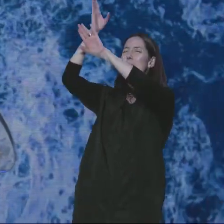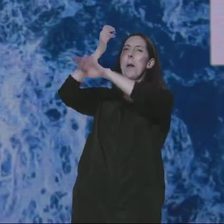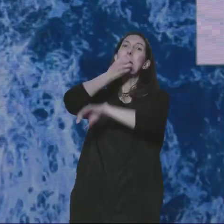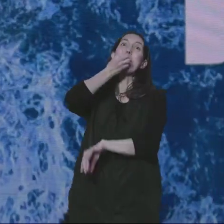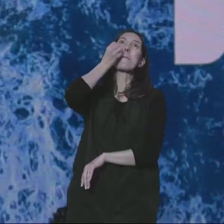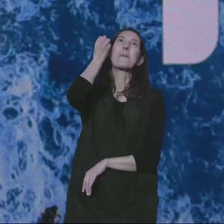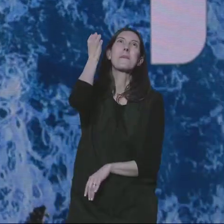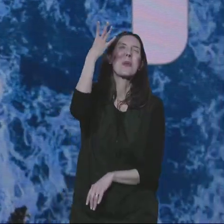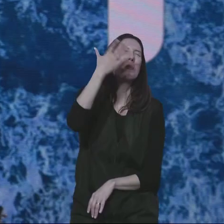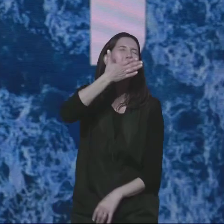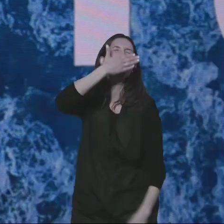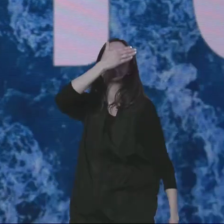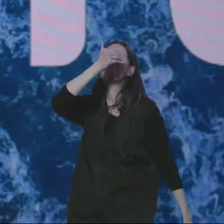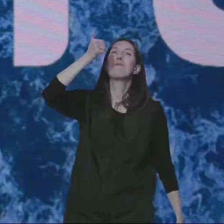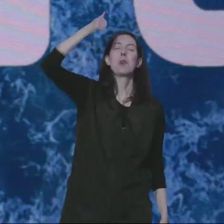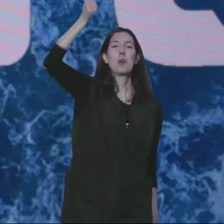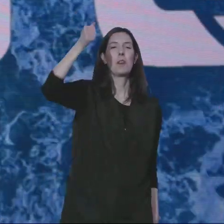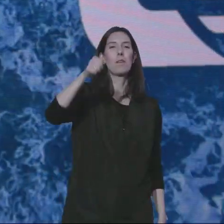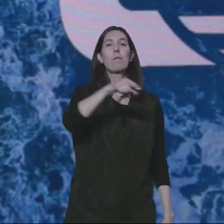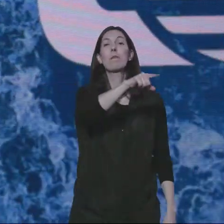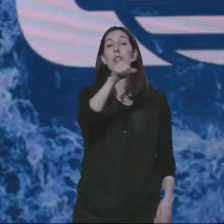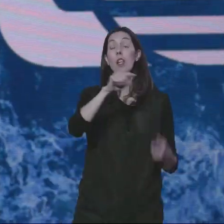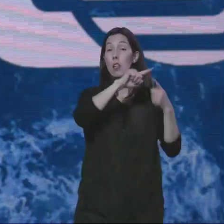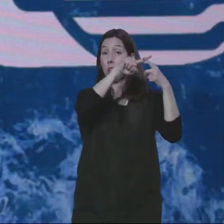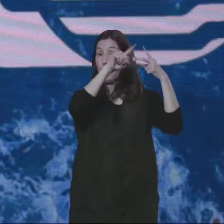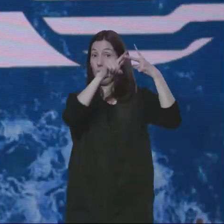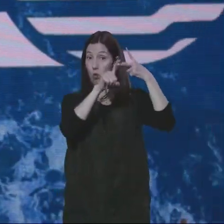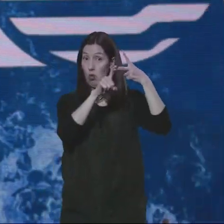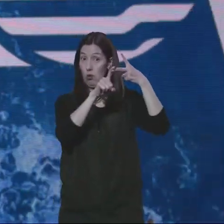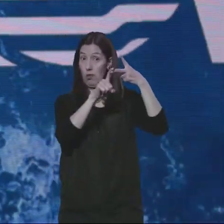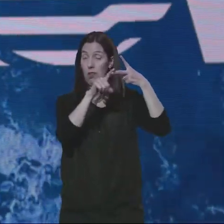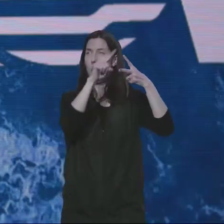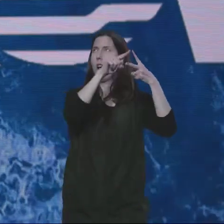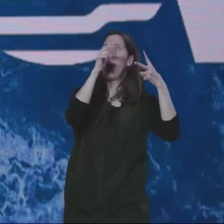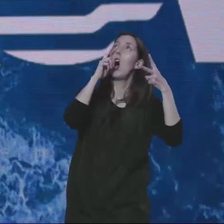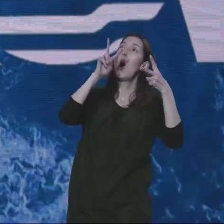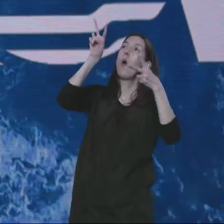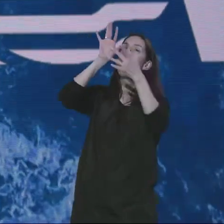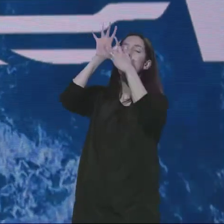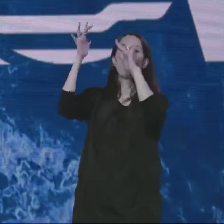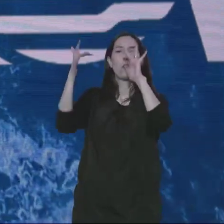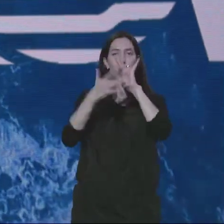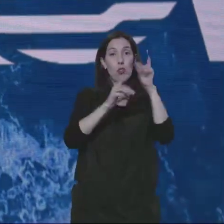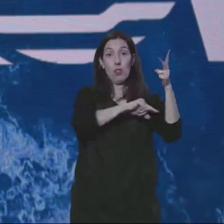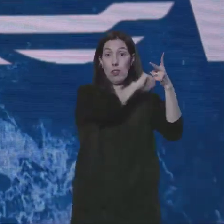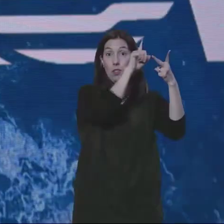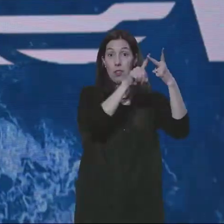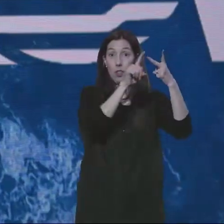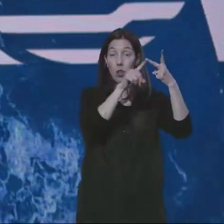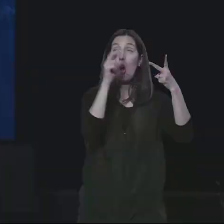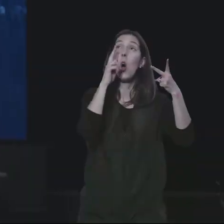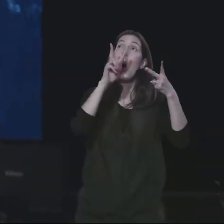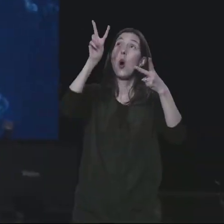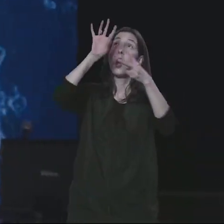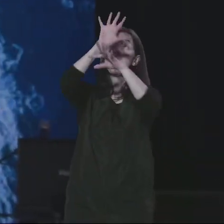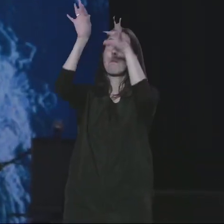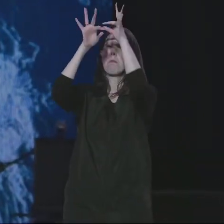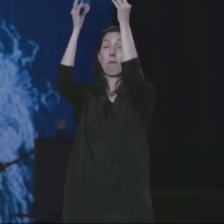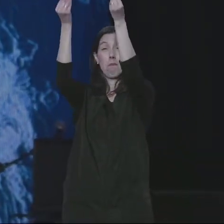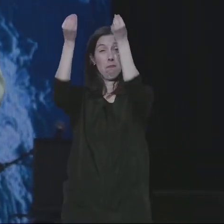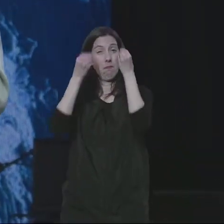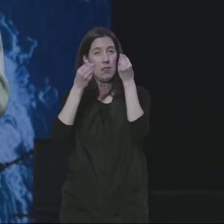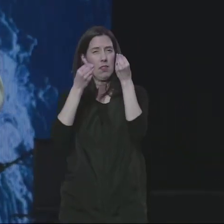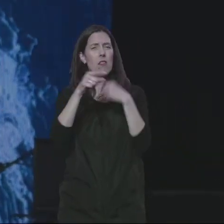Por isso, duas coisas: olhe para Jesus e olhe para a recompensa, e aí você vai conseguir cair